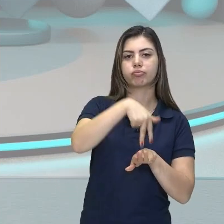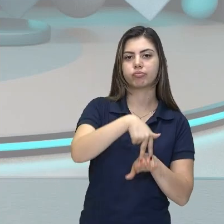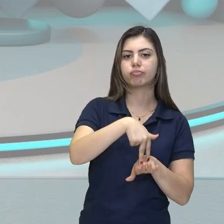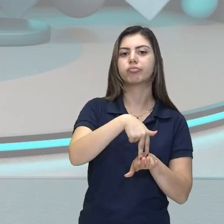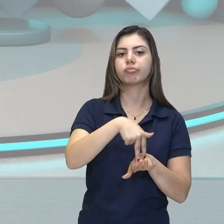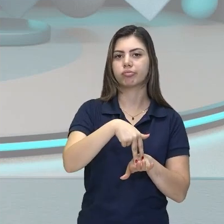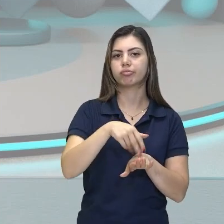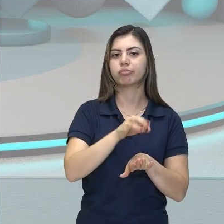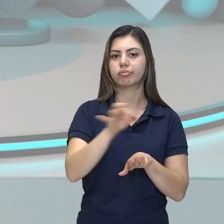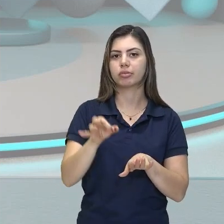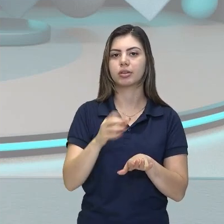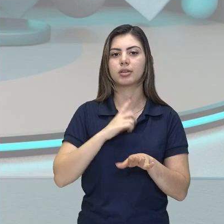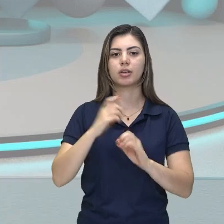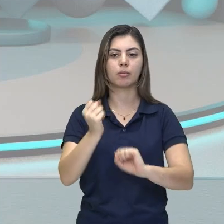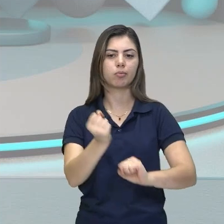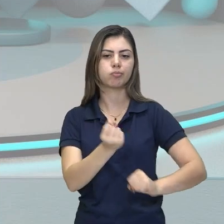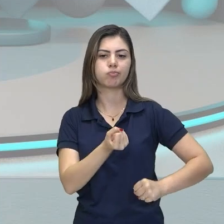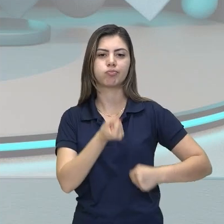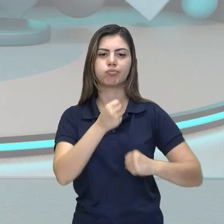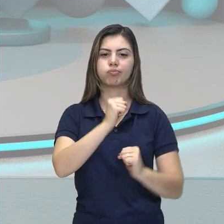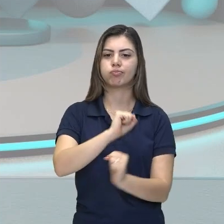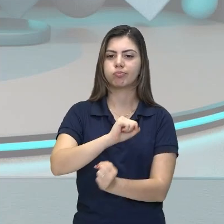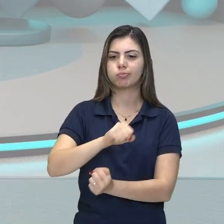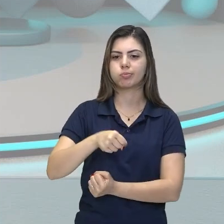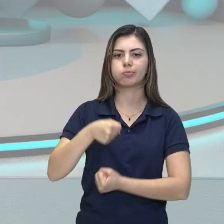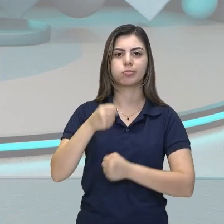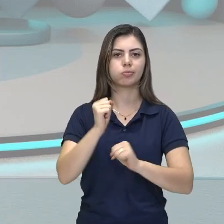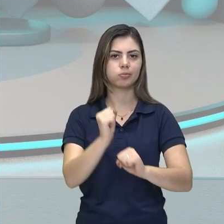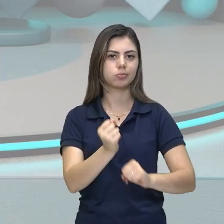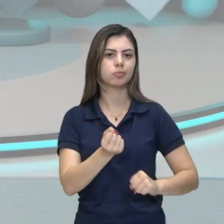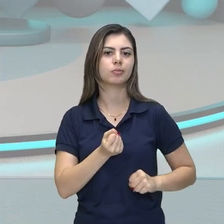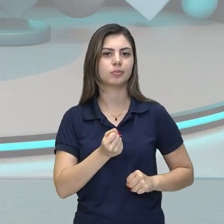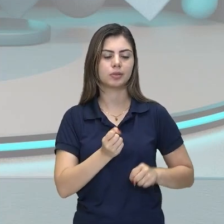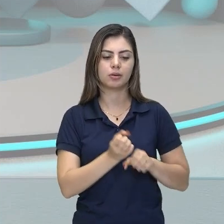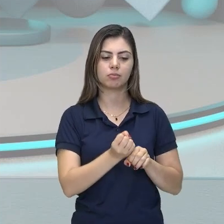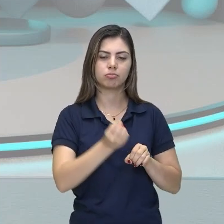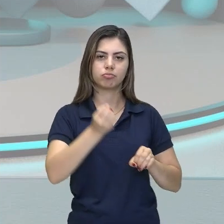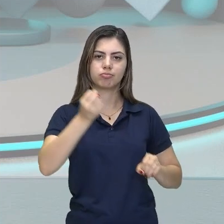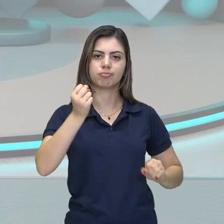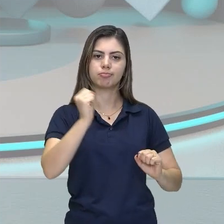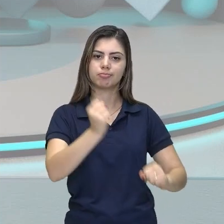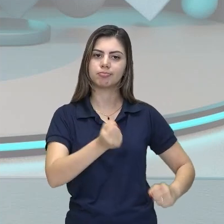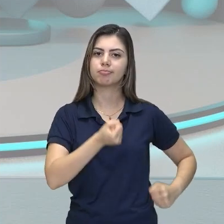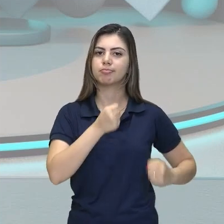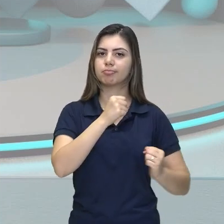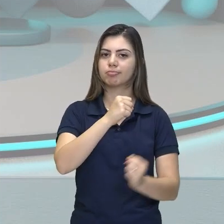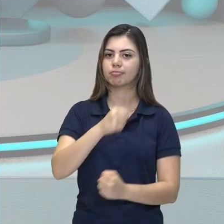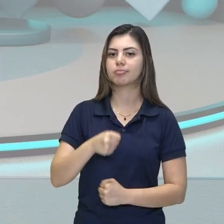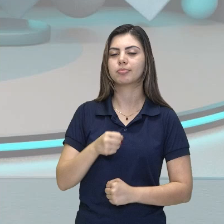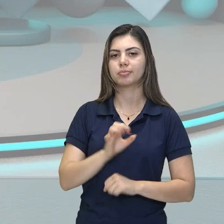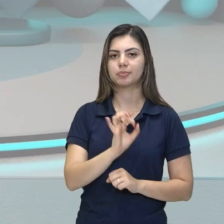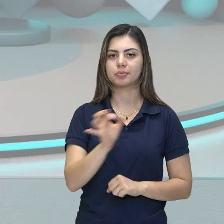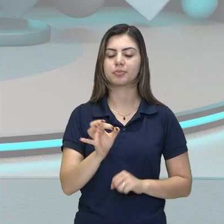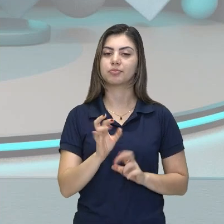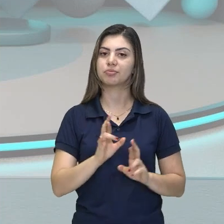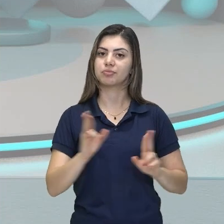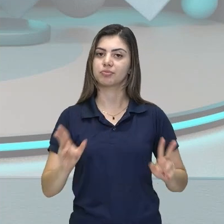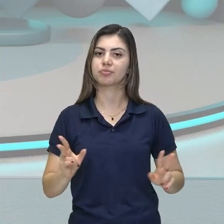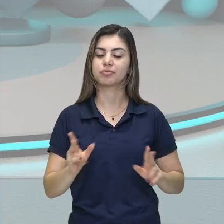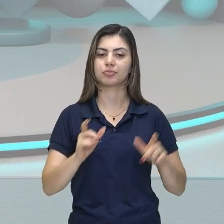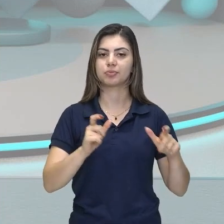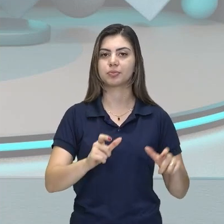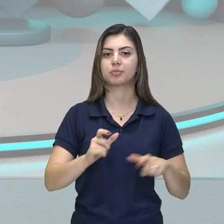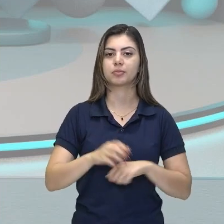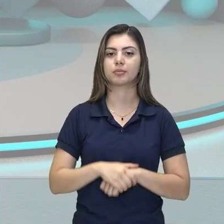com esse outro acessório aí que é tipo um remo, e vai estar em ambiente diferente, tá bom?